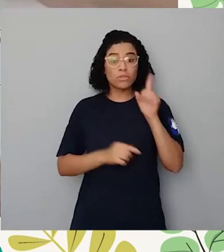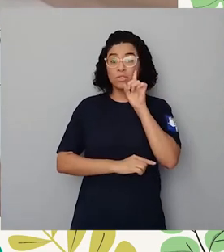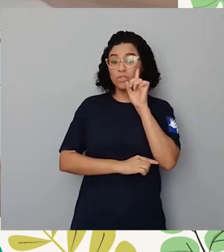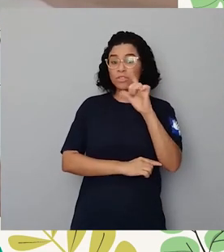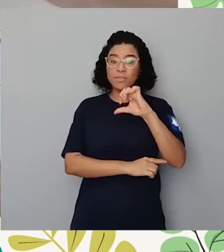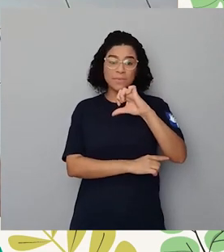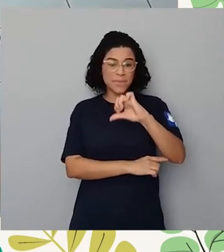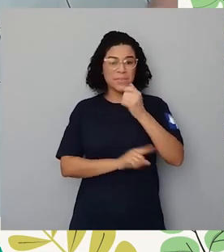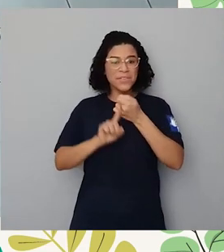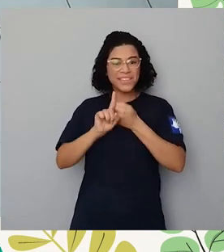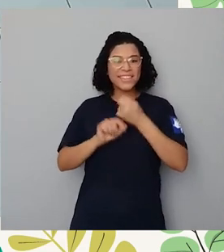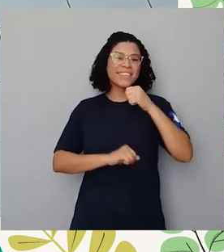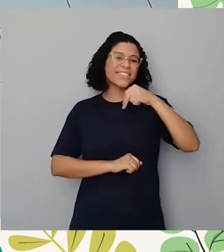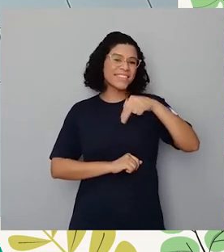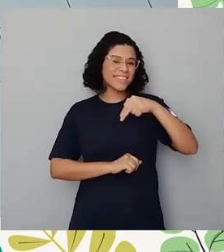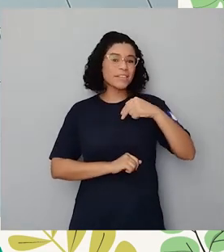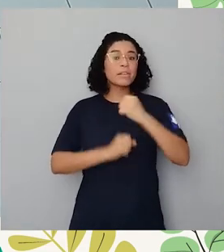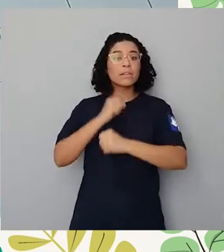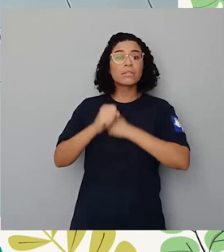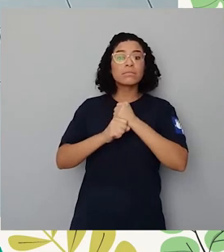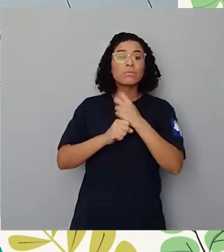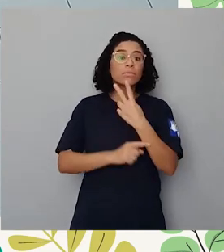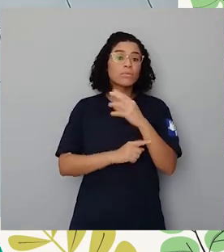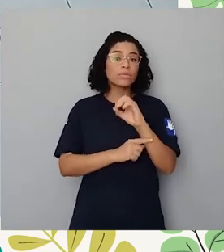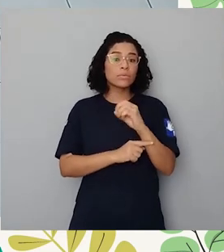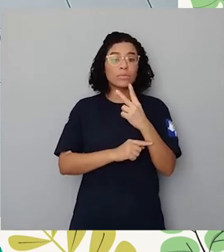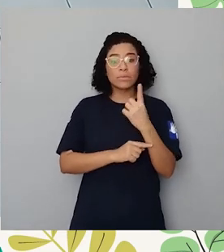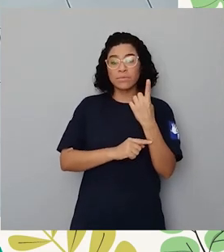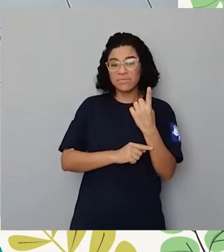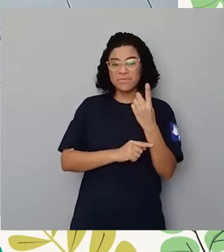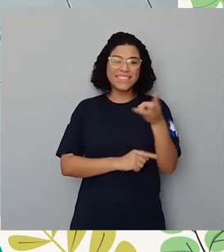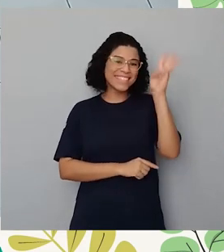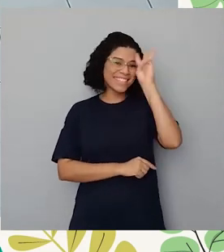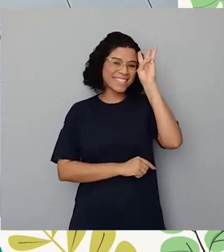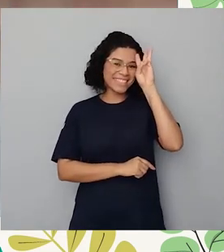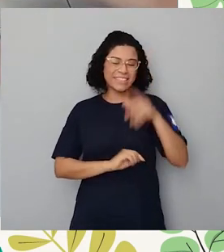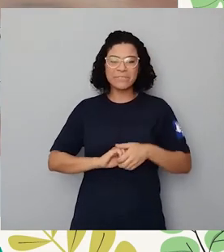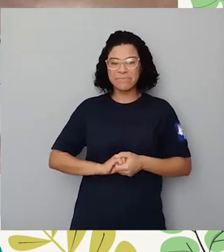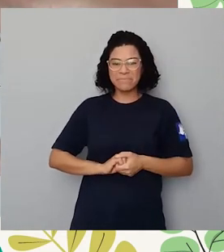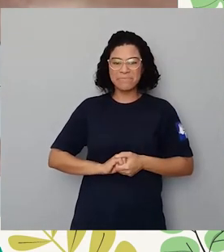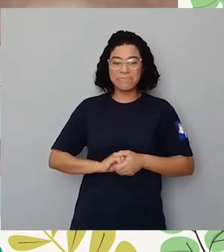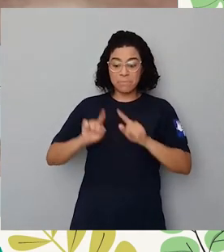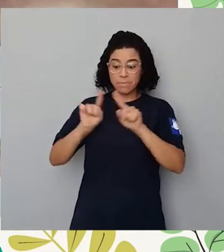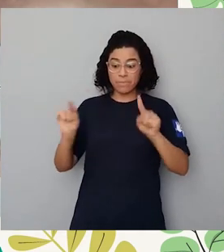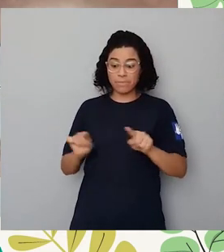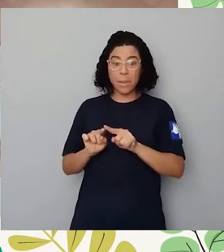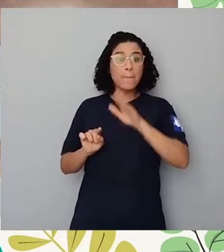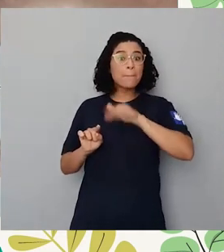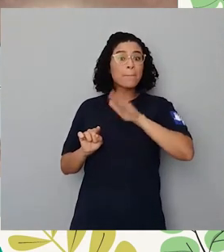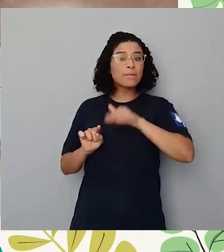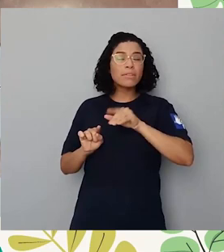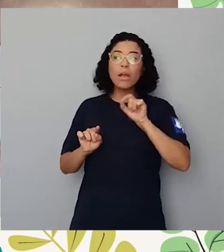Hoje é dia 9 de novembro de 2021, terça-feira. Ai, vamos